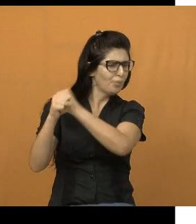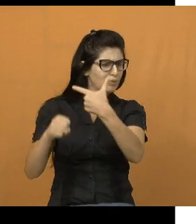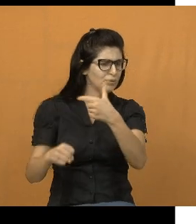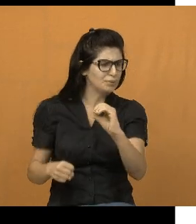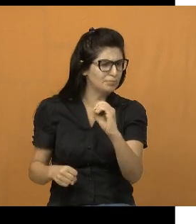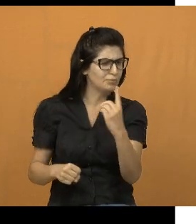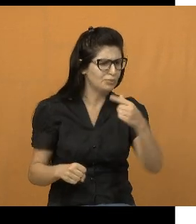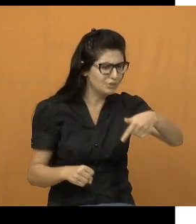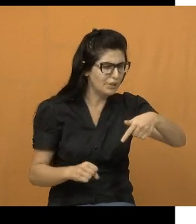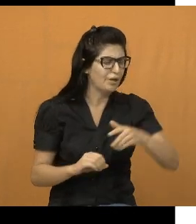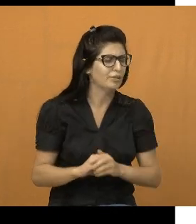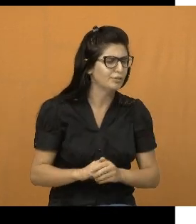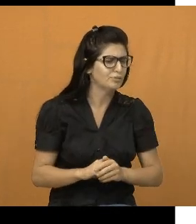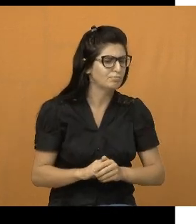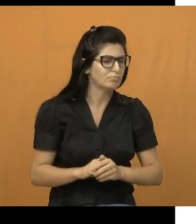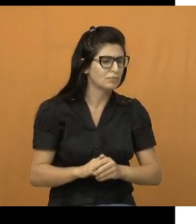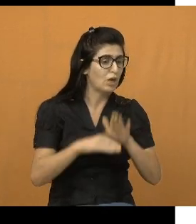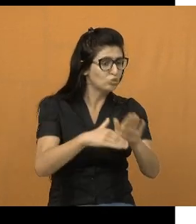2017 foram realizados